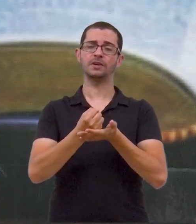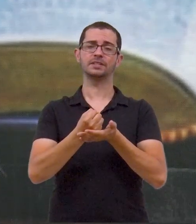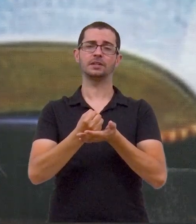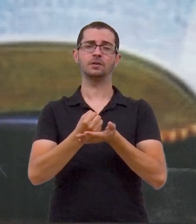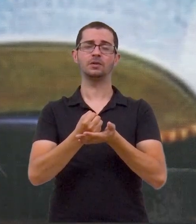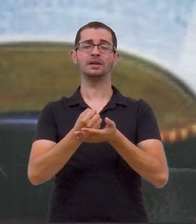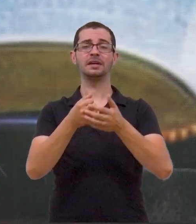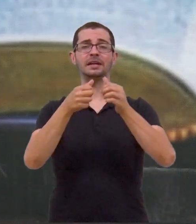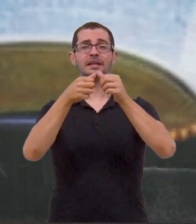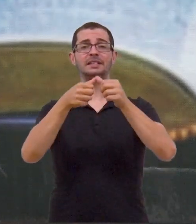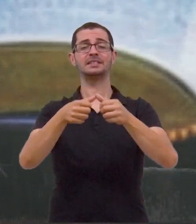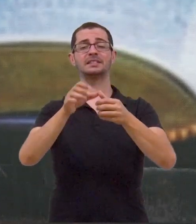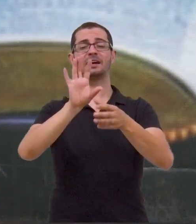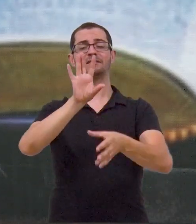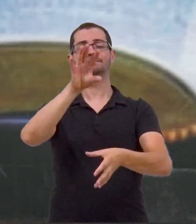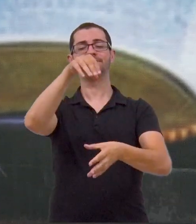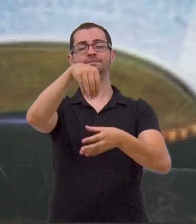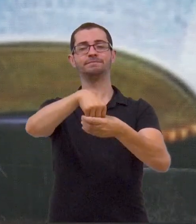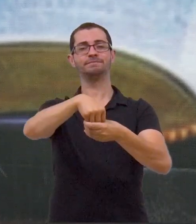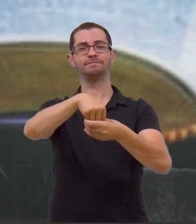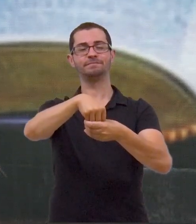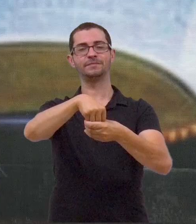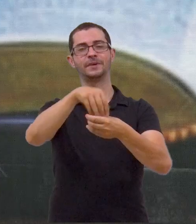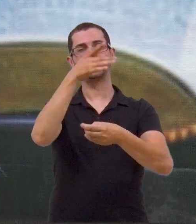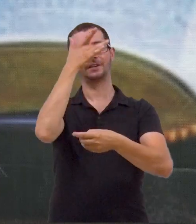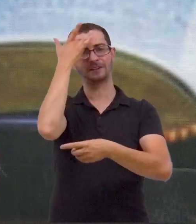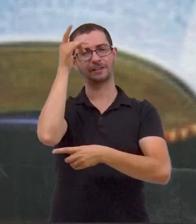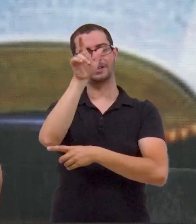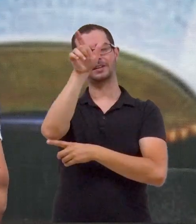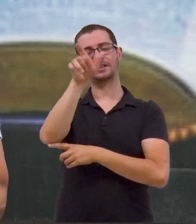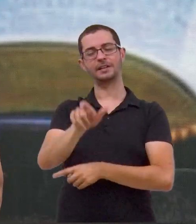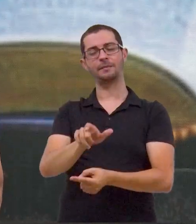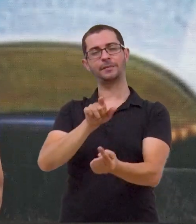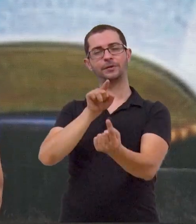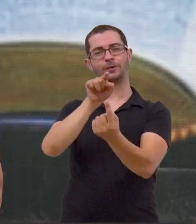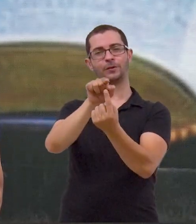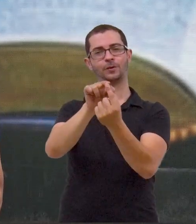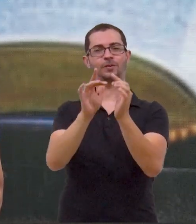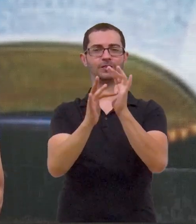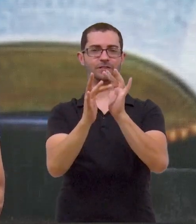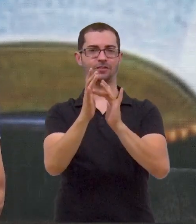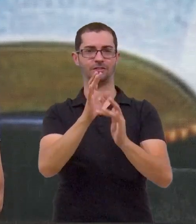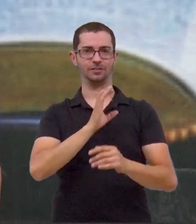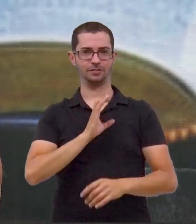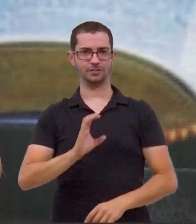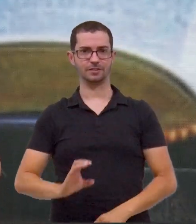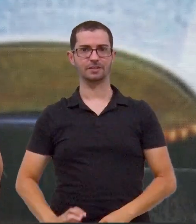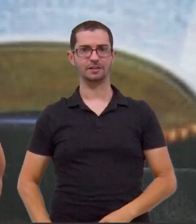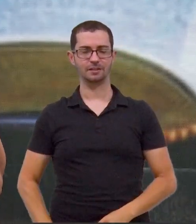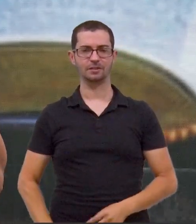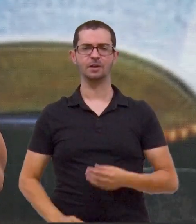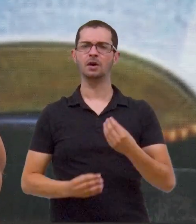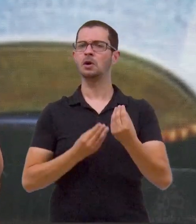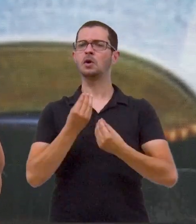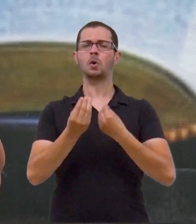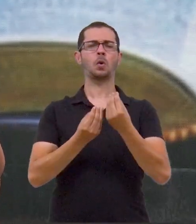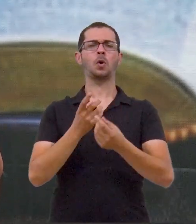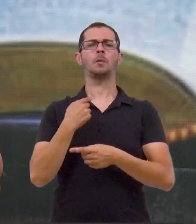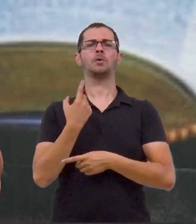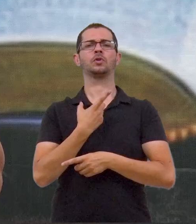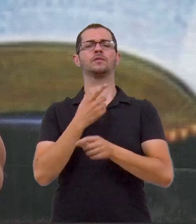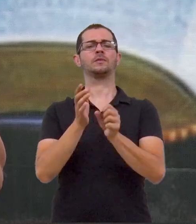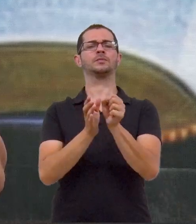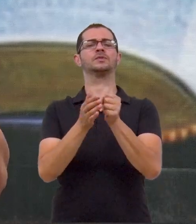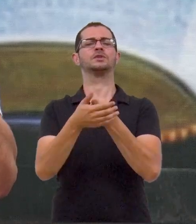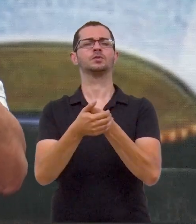ela está contida na pessoa do Senhor Jesus Cristo. E como escaparemos